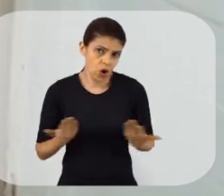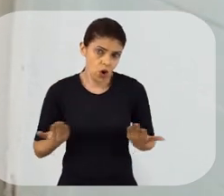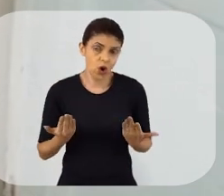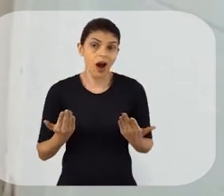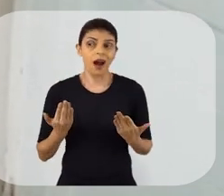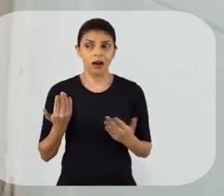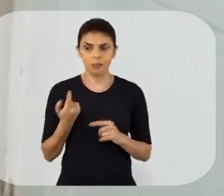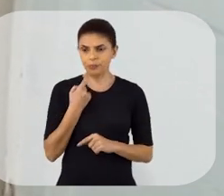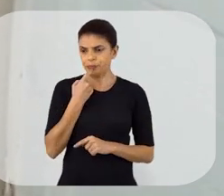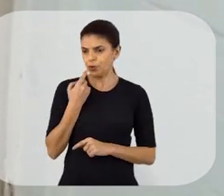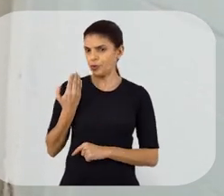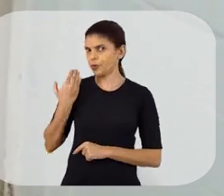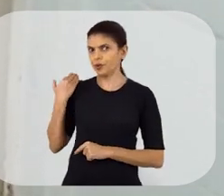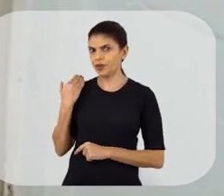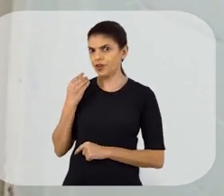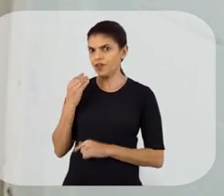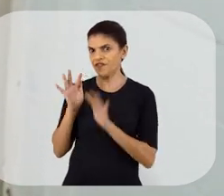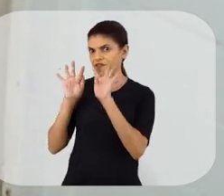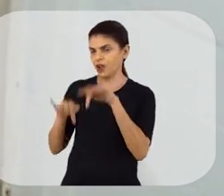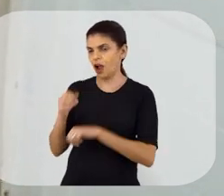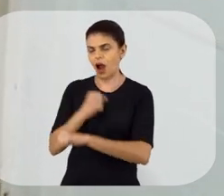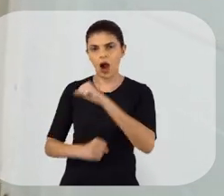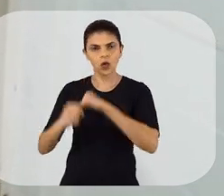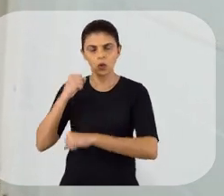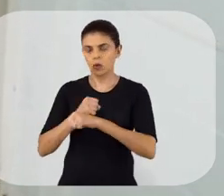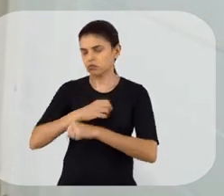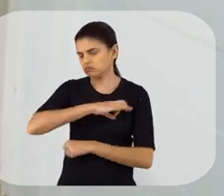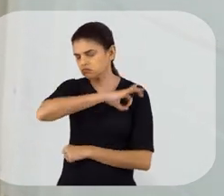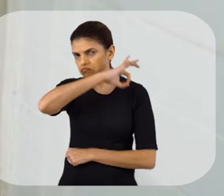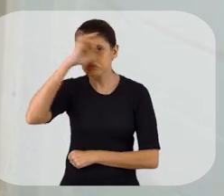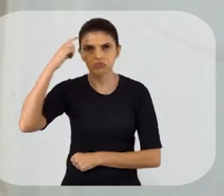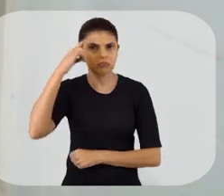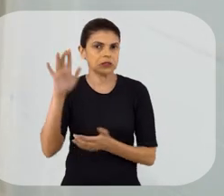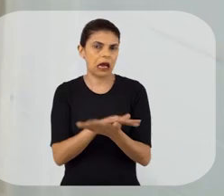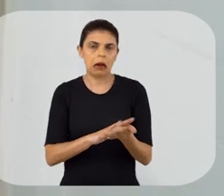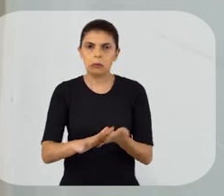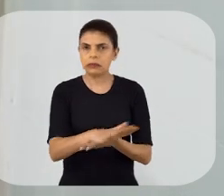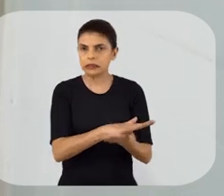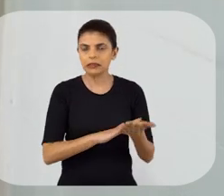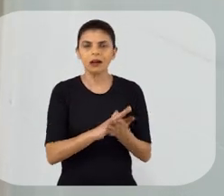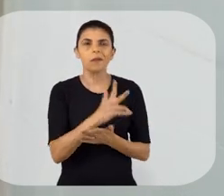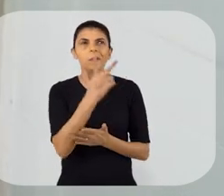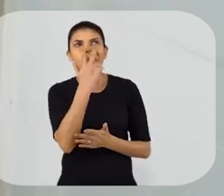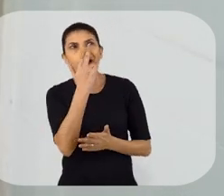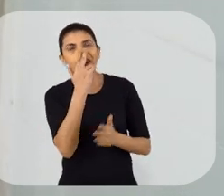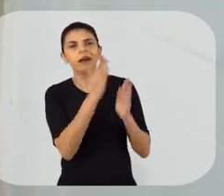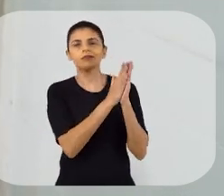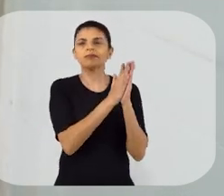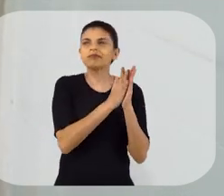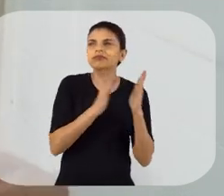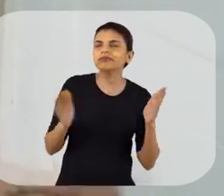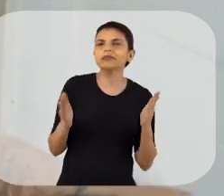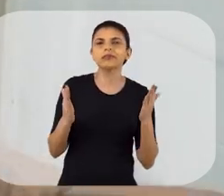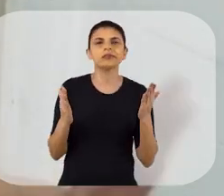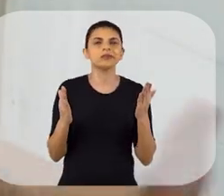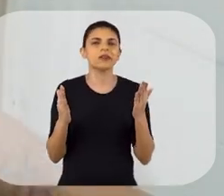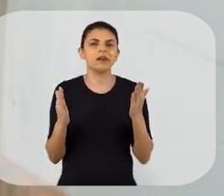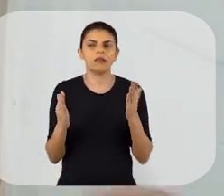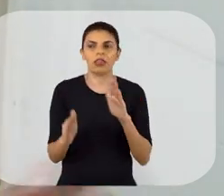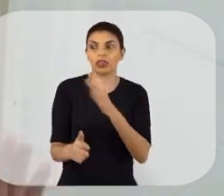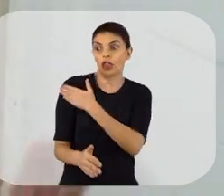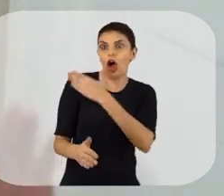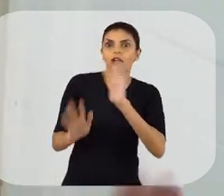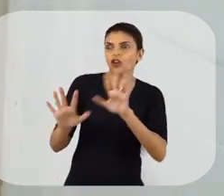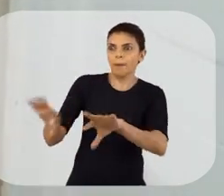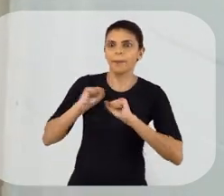tipo, até final do ano passado as pessoas eram muito leigas, então achavam que passava pelo simples toque,